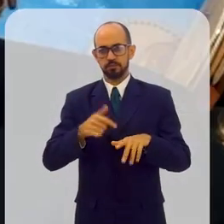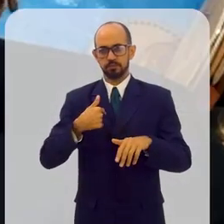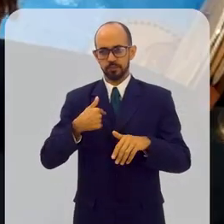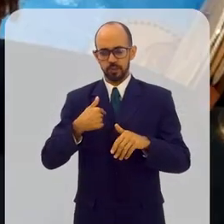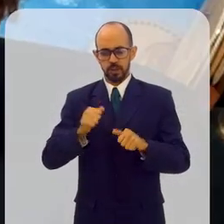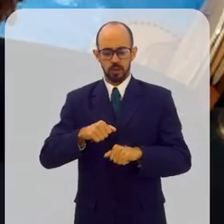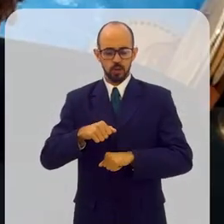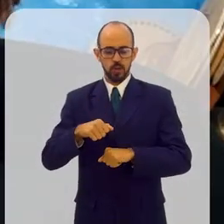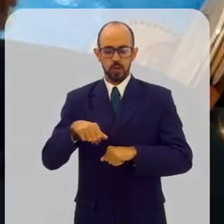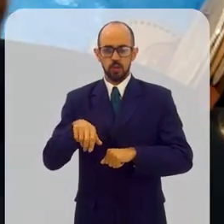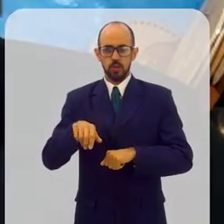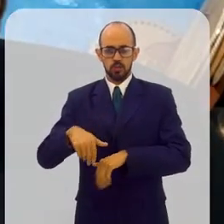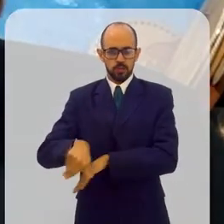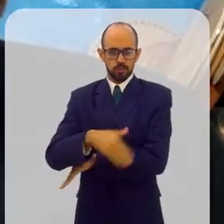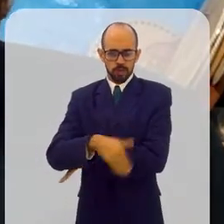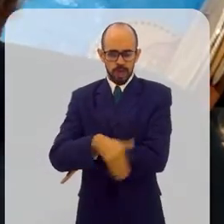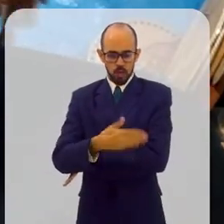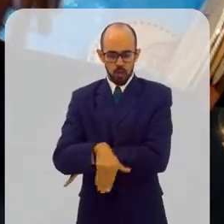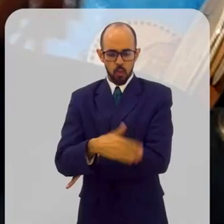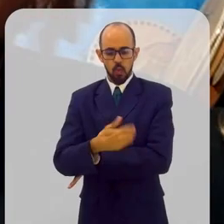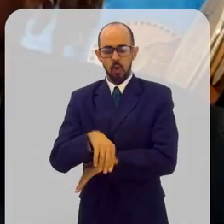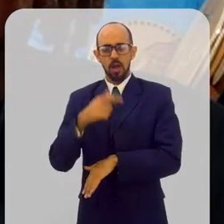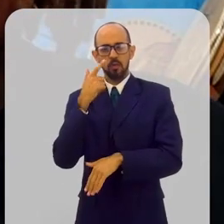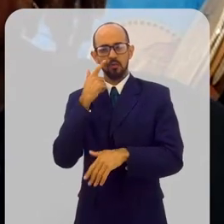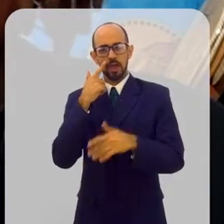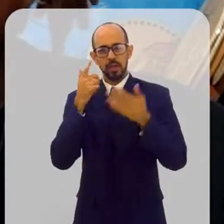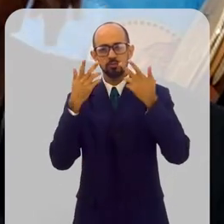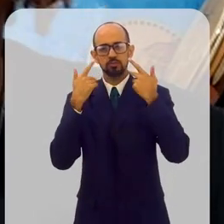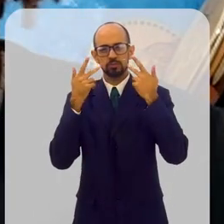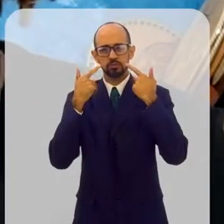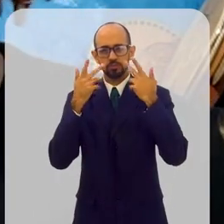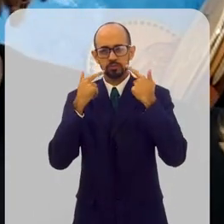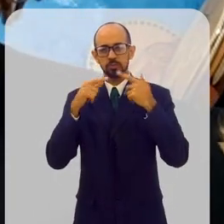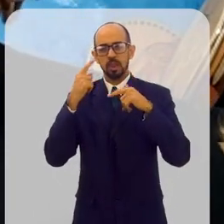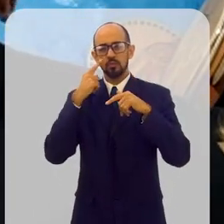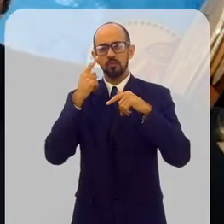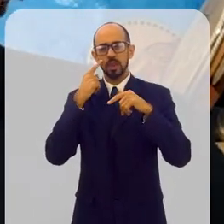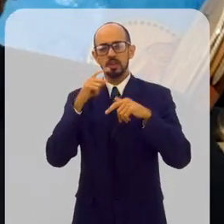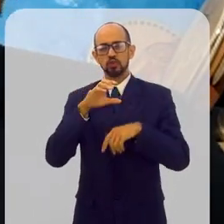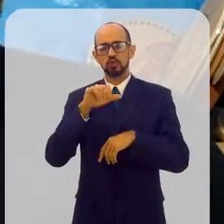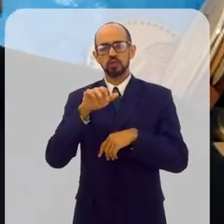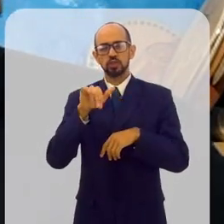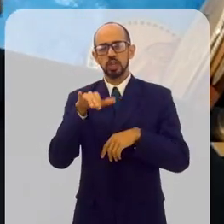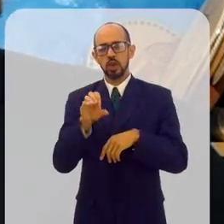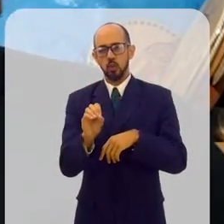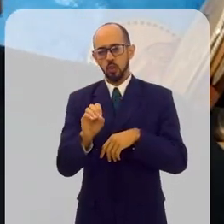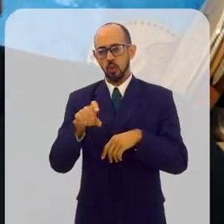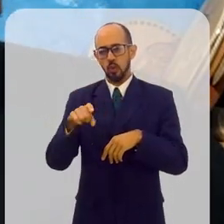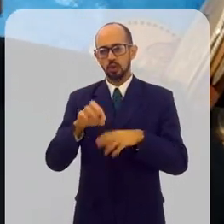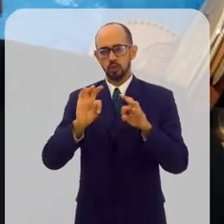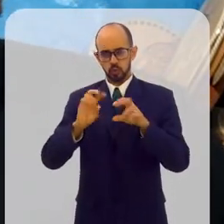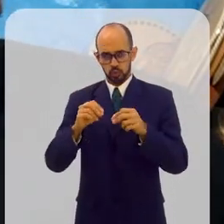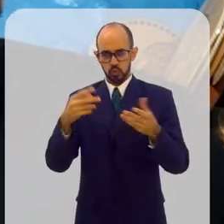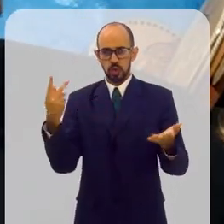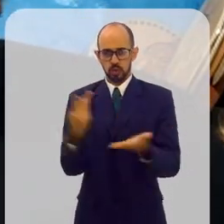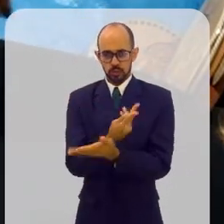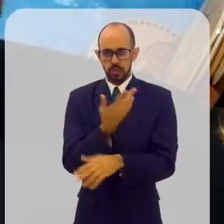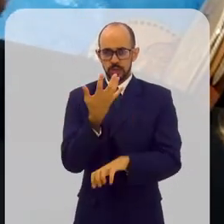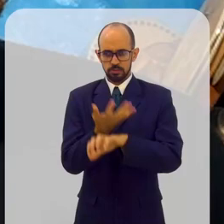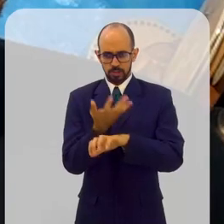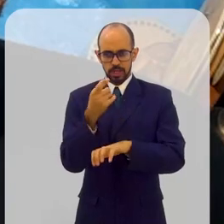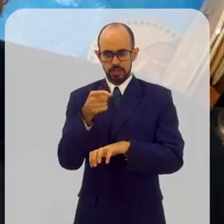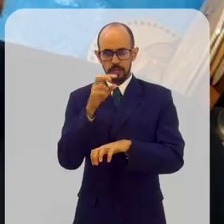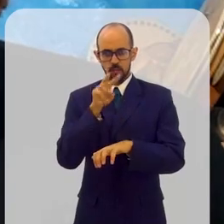Pouquíssimo. E eu ando pela rua, eu vejo as peças de teatro de rua, eu vejo a produção circense, eu vejo tudo